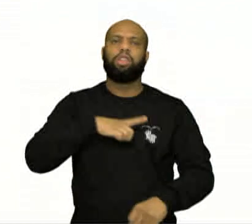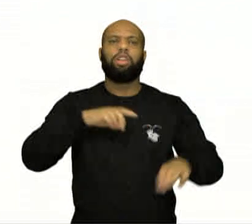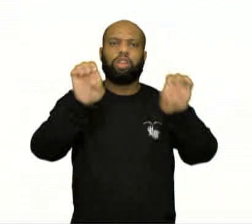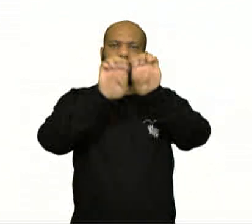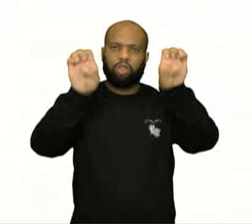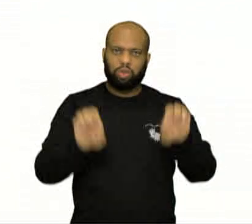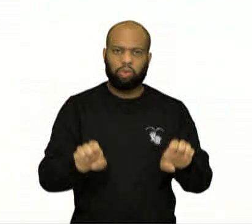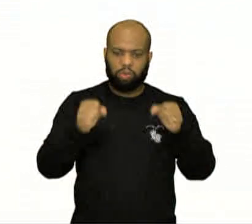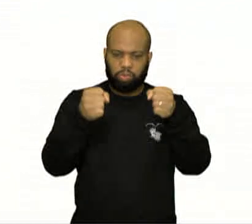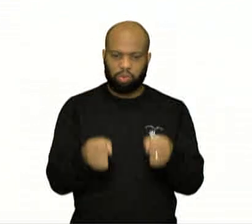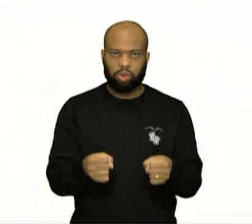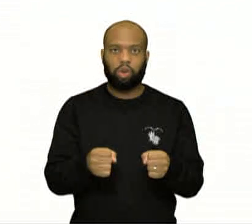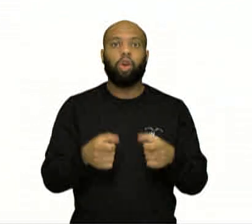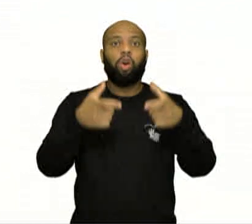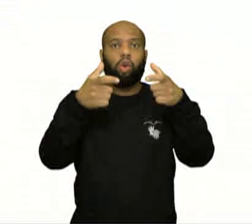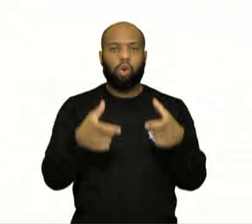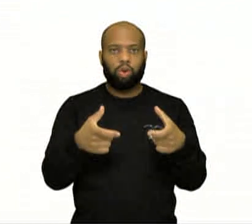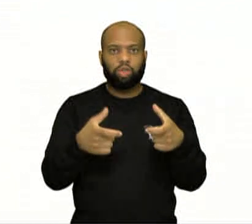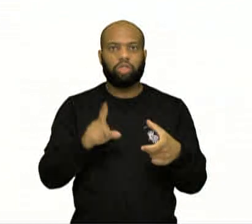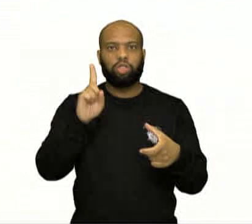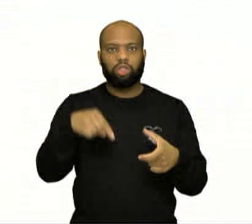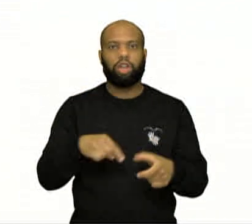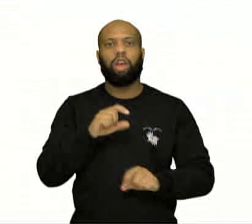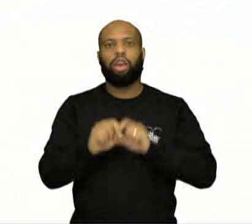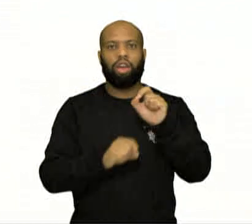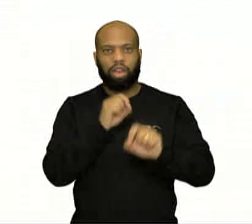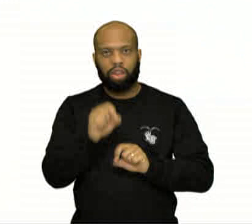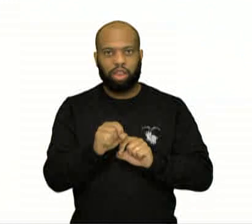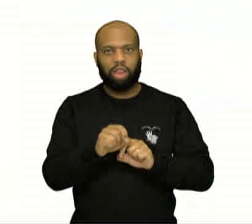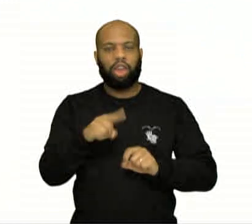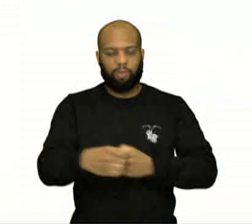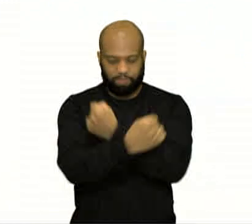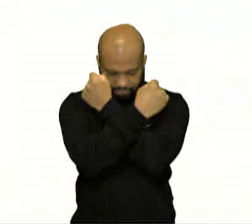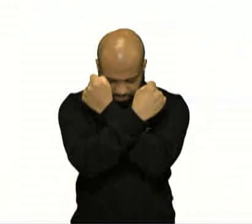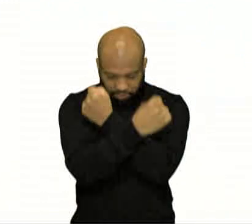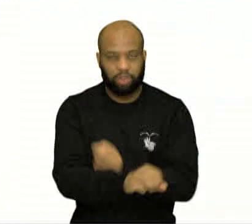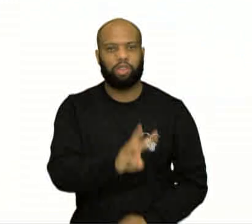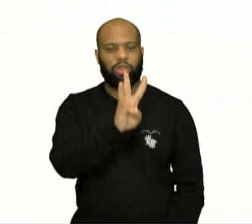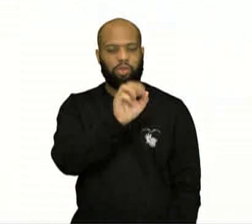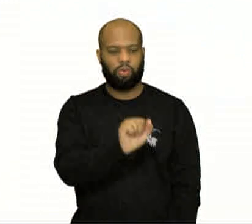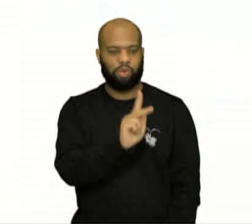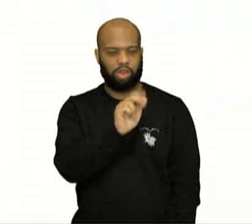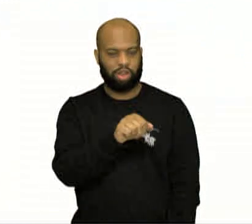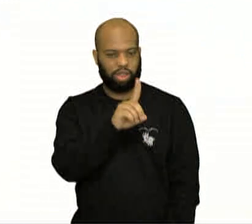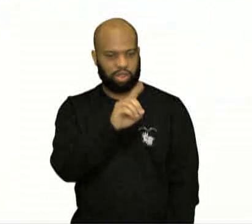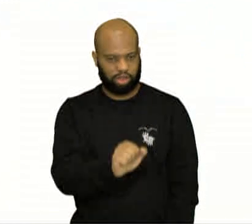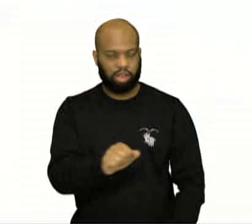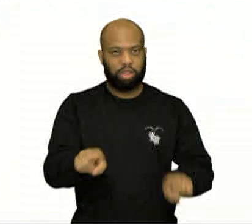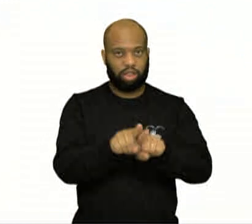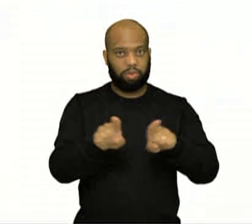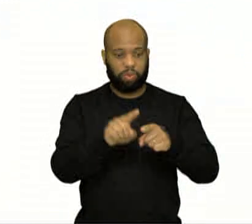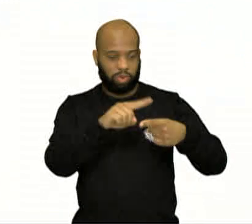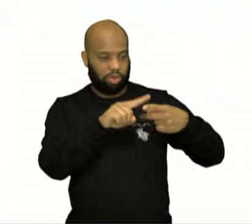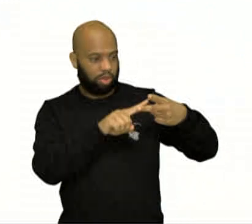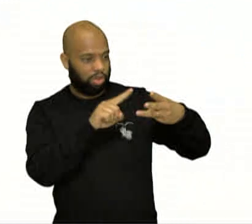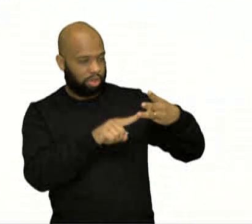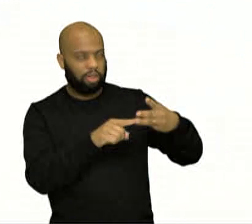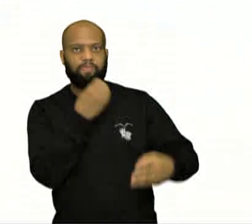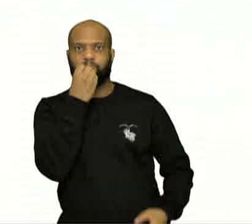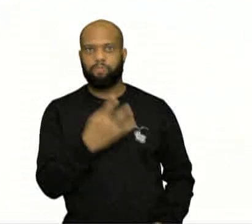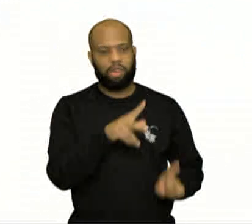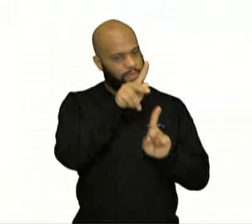de poder de Wakanda. Além disto, o trio surge muito bem na composição de seus